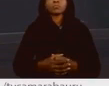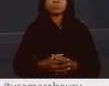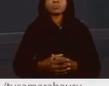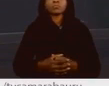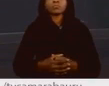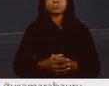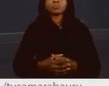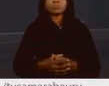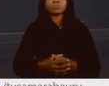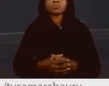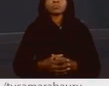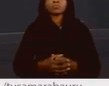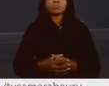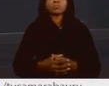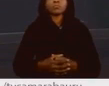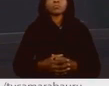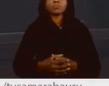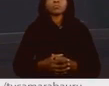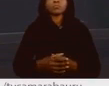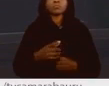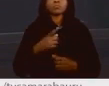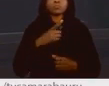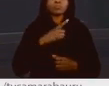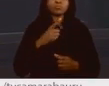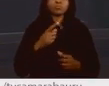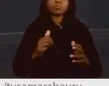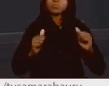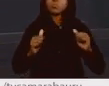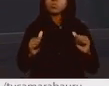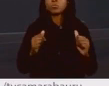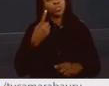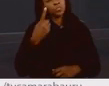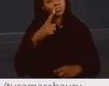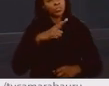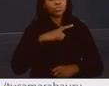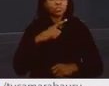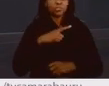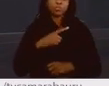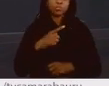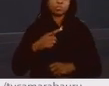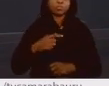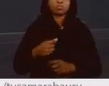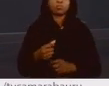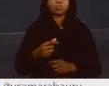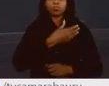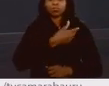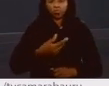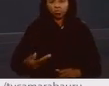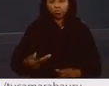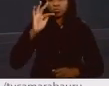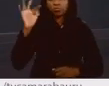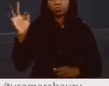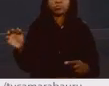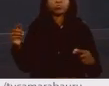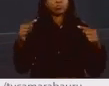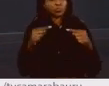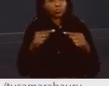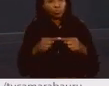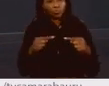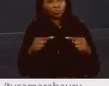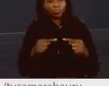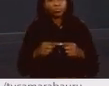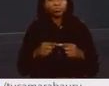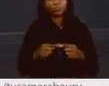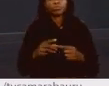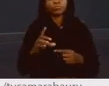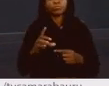omissão, vamos dizer assim, uma omissão do governo federal com relação a diretrizes